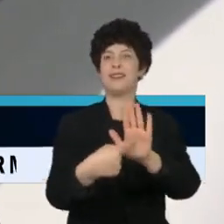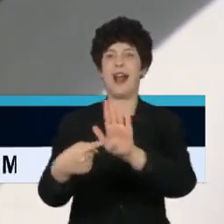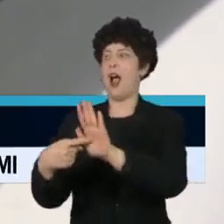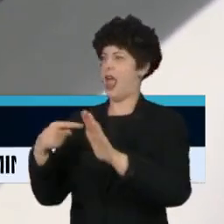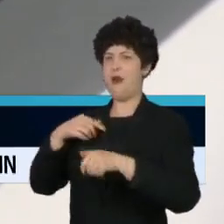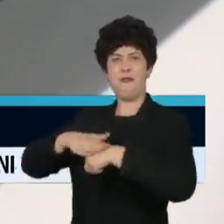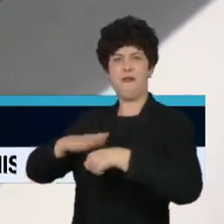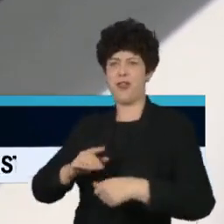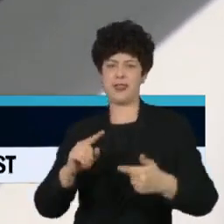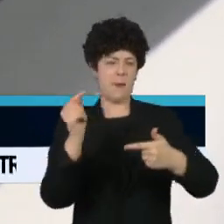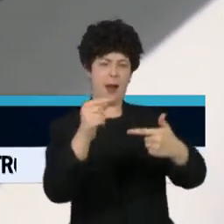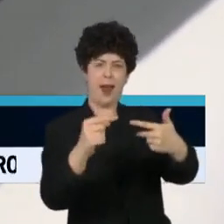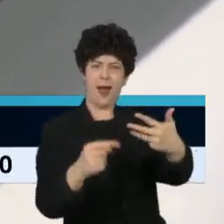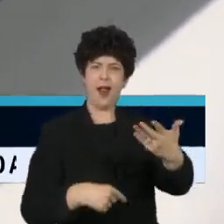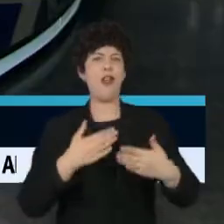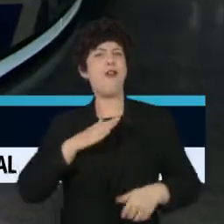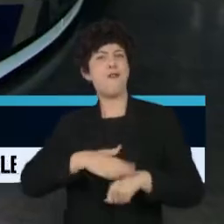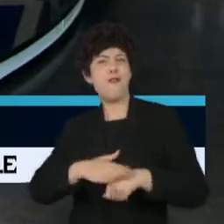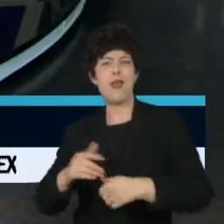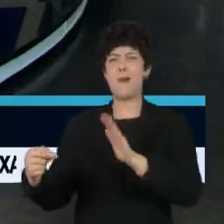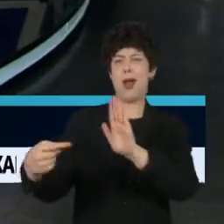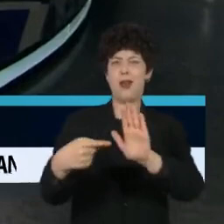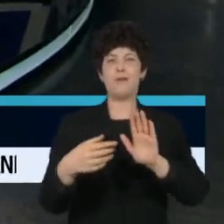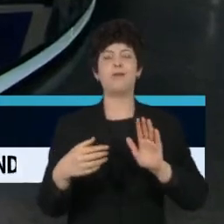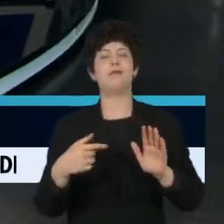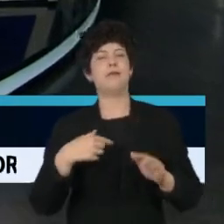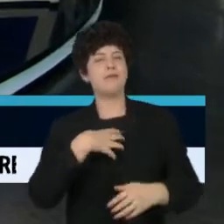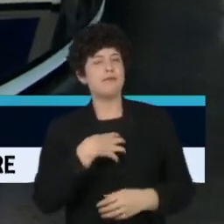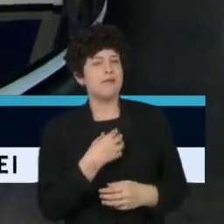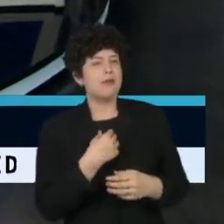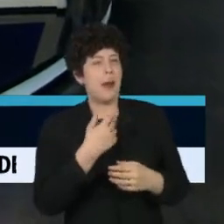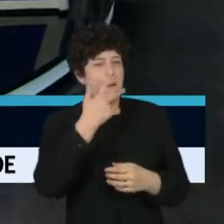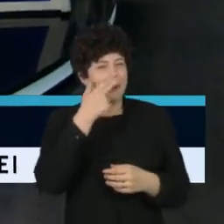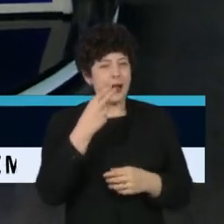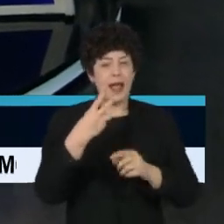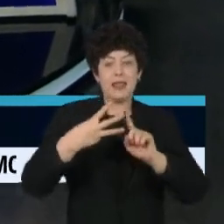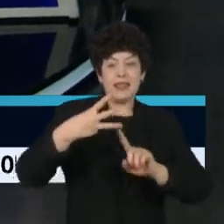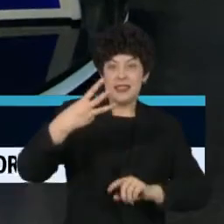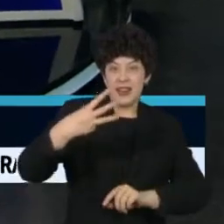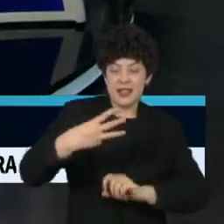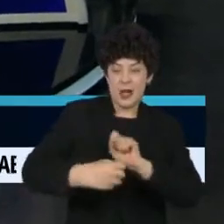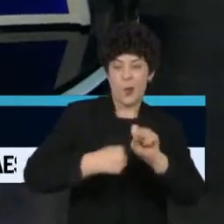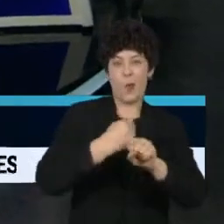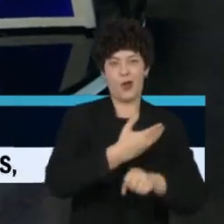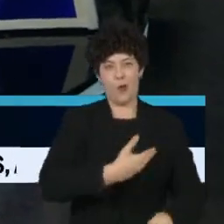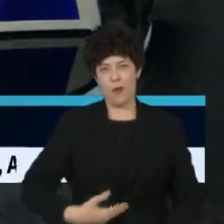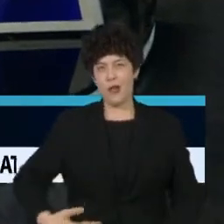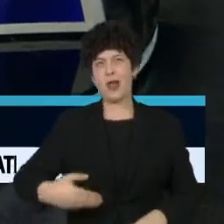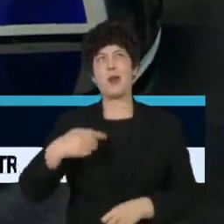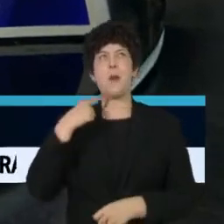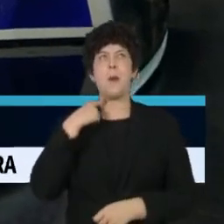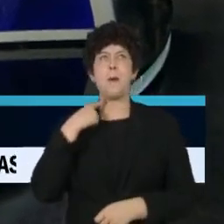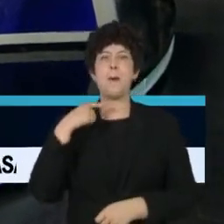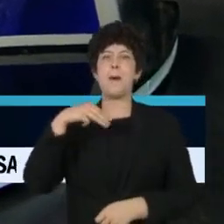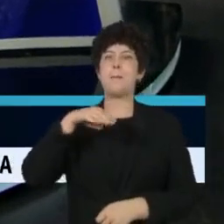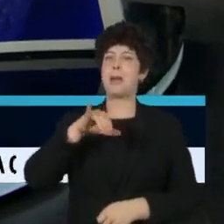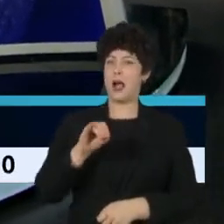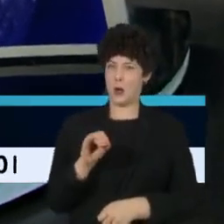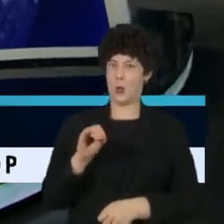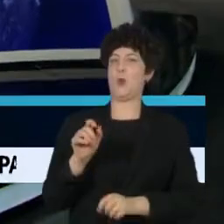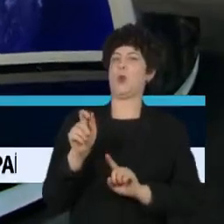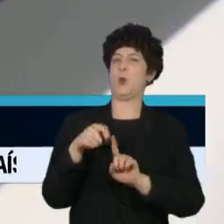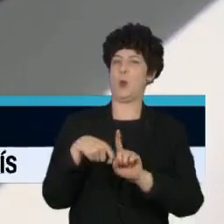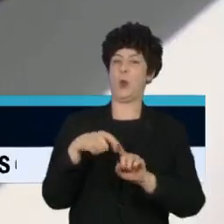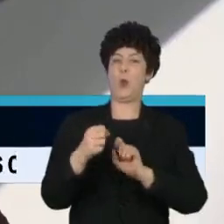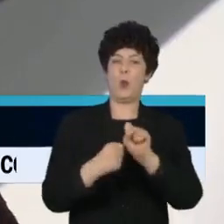a sensação que a gente tem é que nesse terceiro ano de governo nós também Maio né estamos